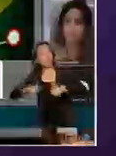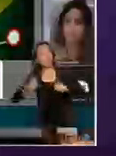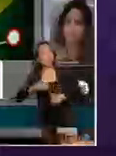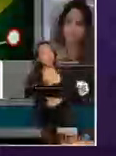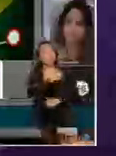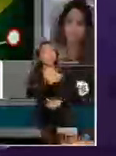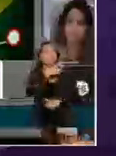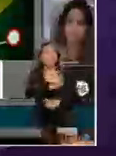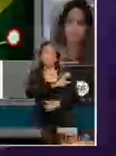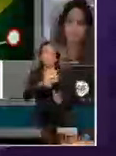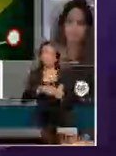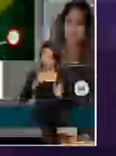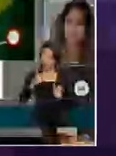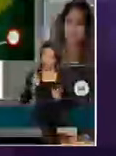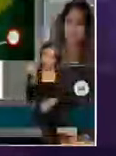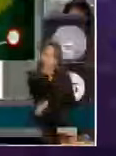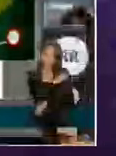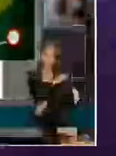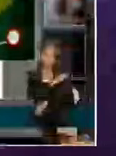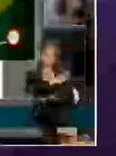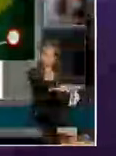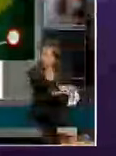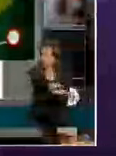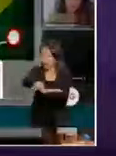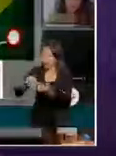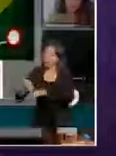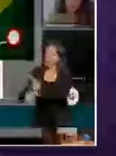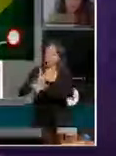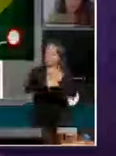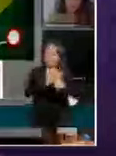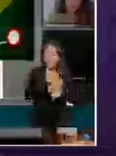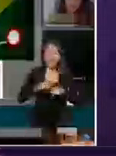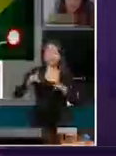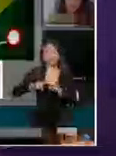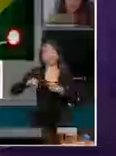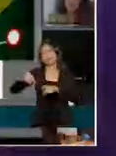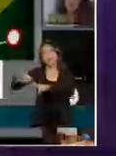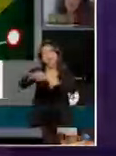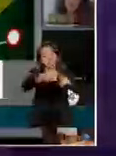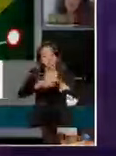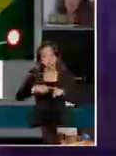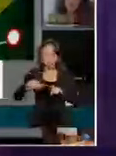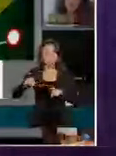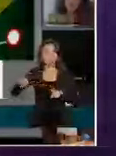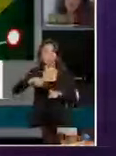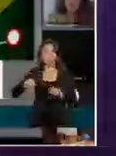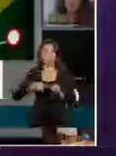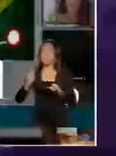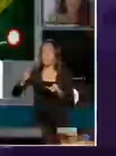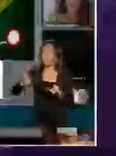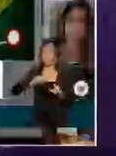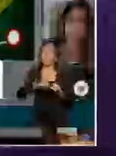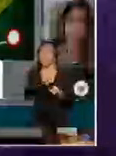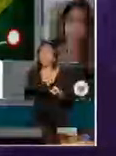de 5 a 11 anos. Diversos especialistas em imunologia, epidemiologia, arritmologia,